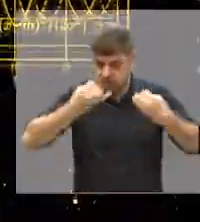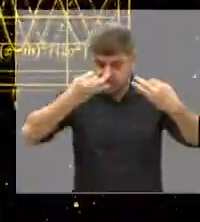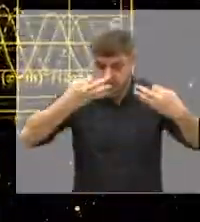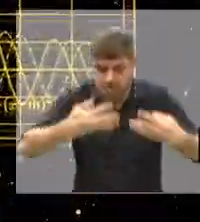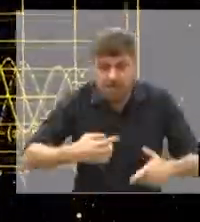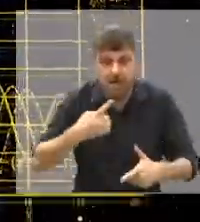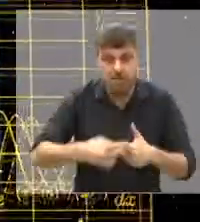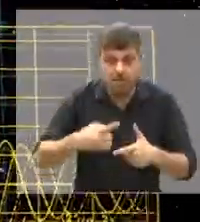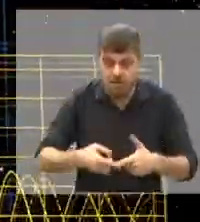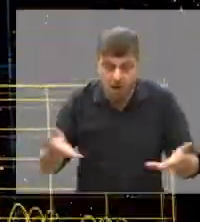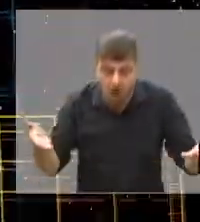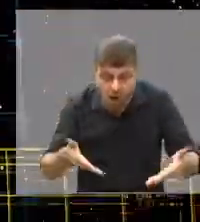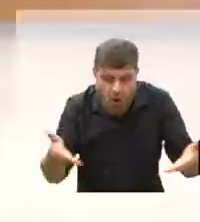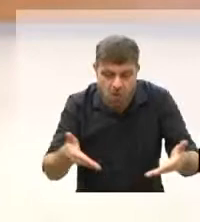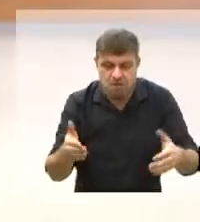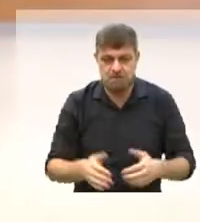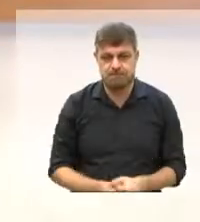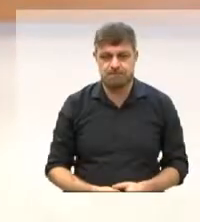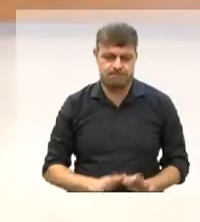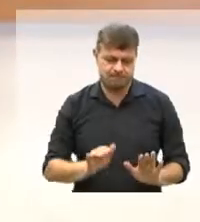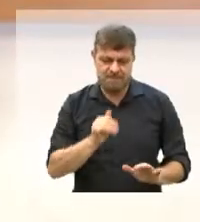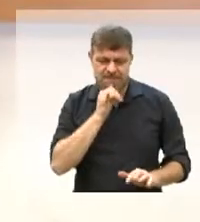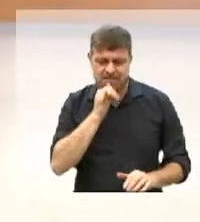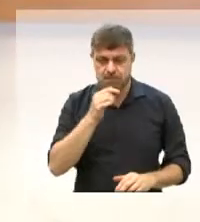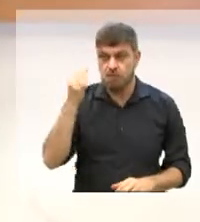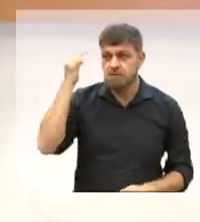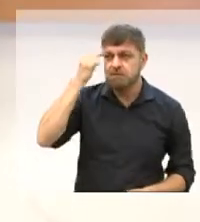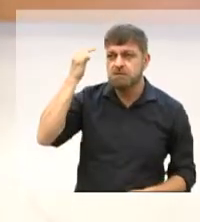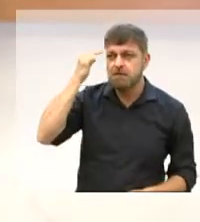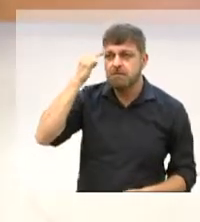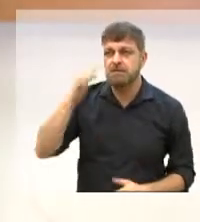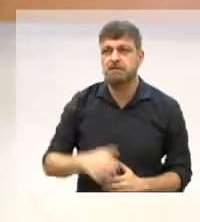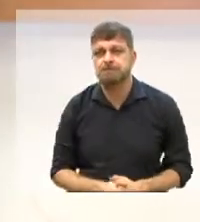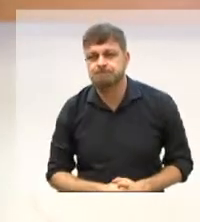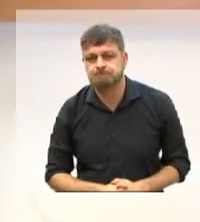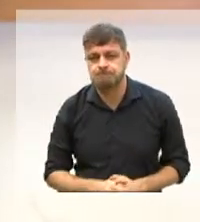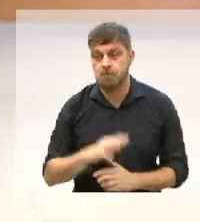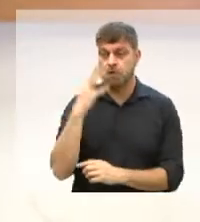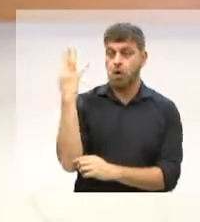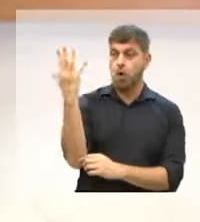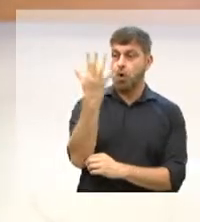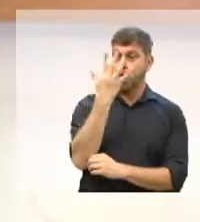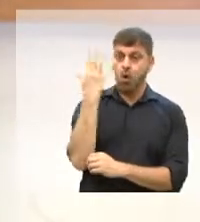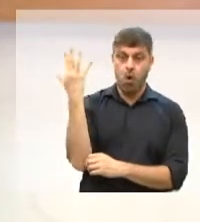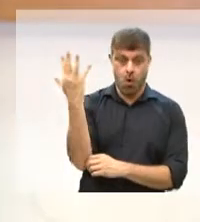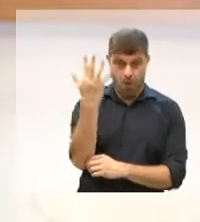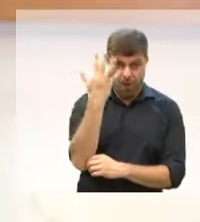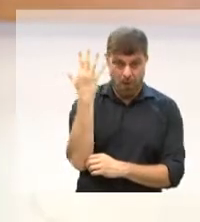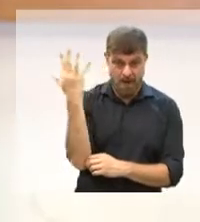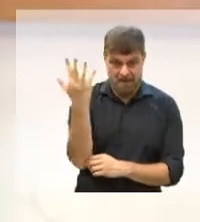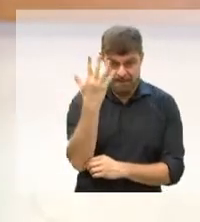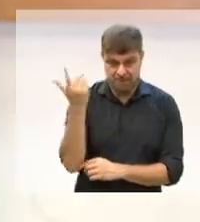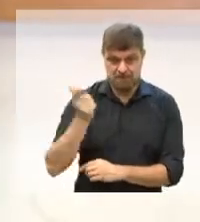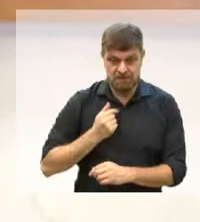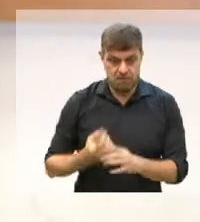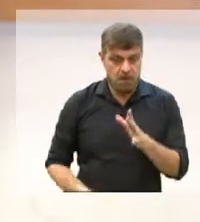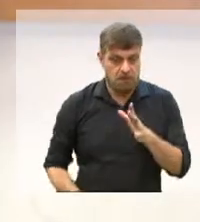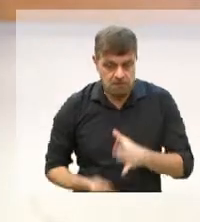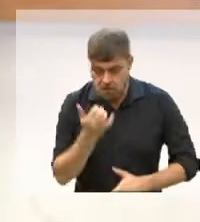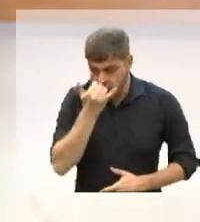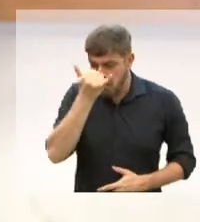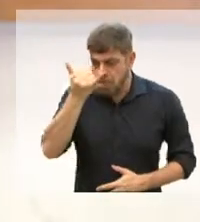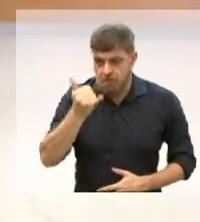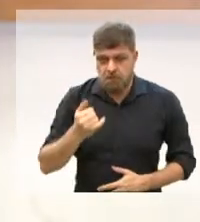ainda, né? Então, quando você pensa, por exemplo, as questões climáticas que nós estamos vivendo, né, os impactos climáticos, quer dizer,